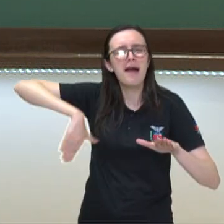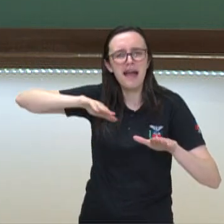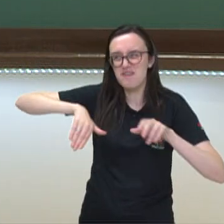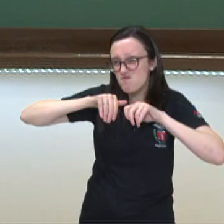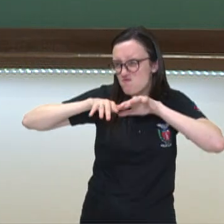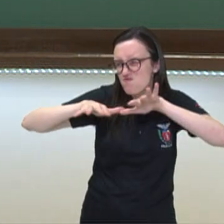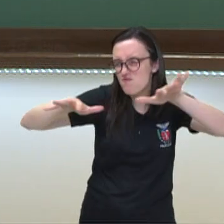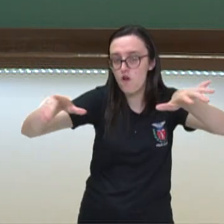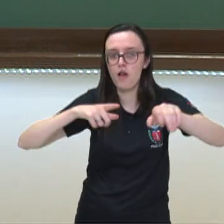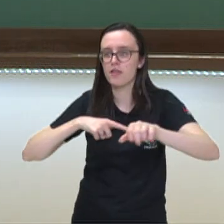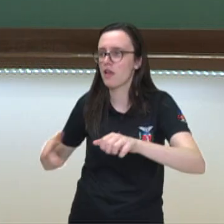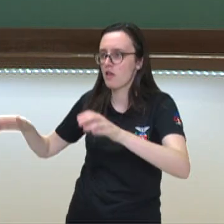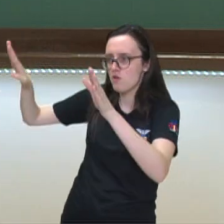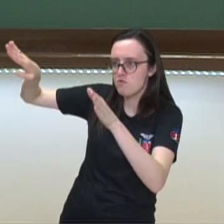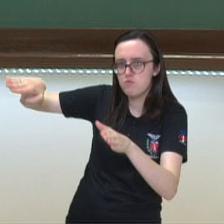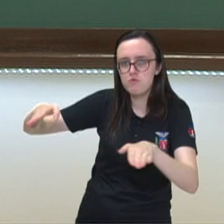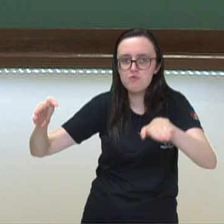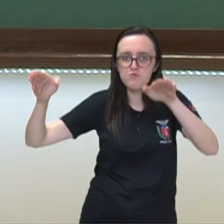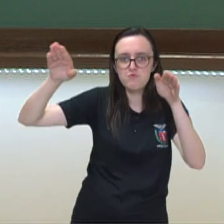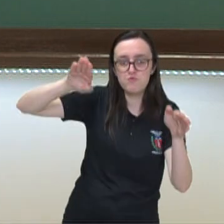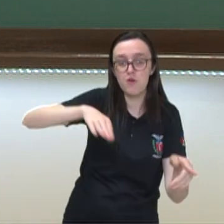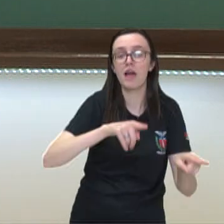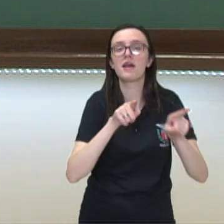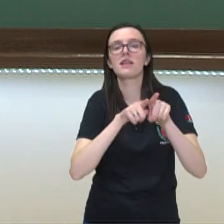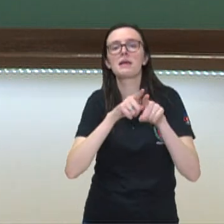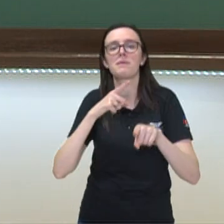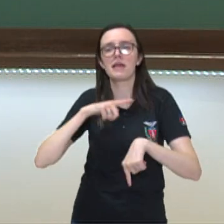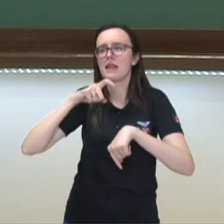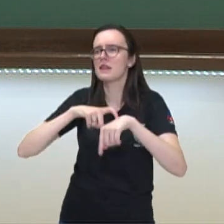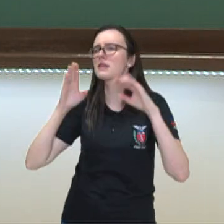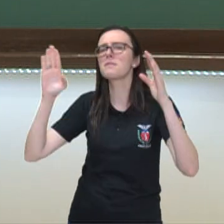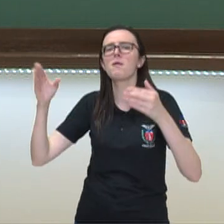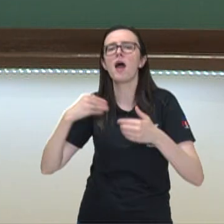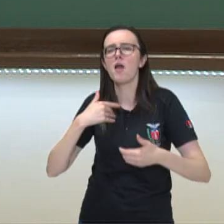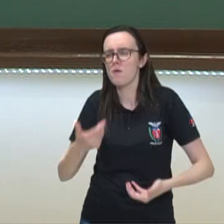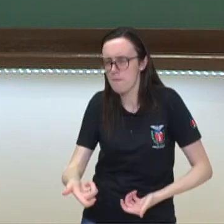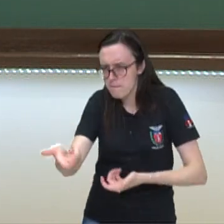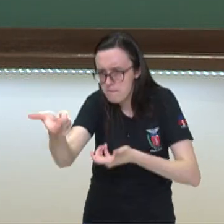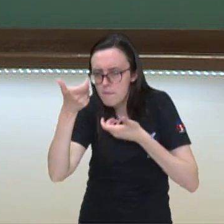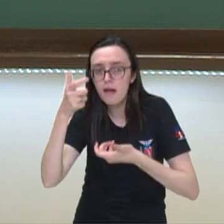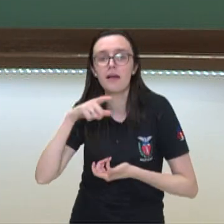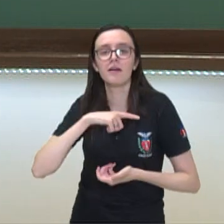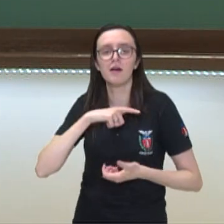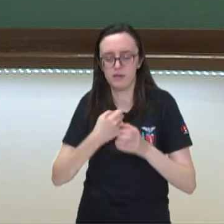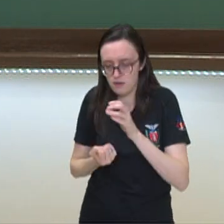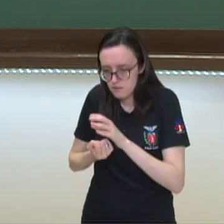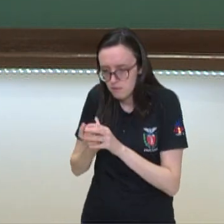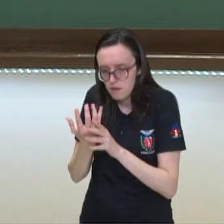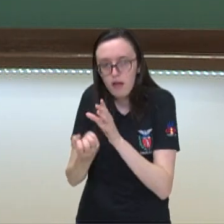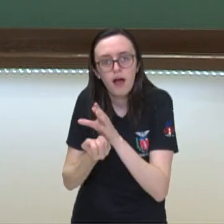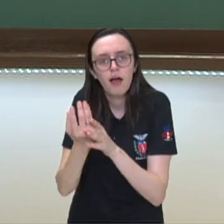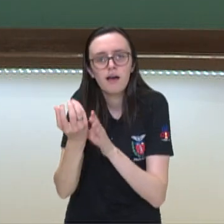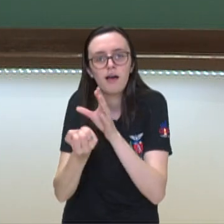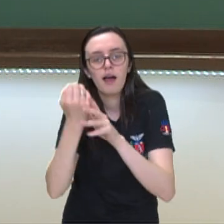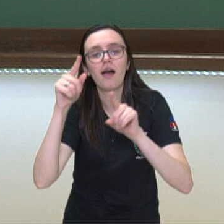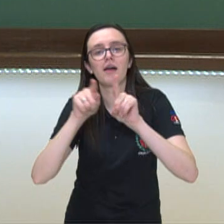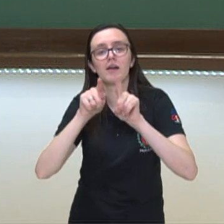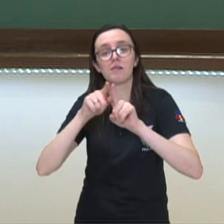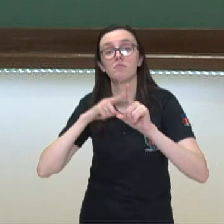água, ajudam a compreender com as estações do ano, a época de caçar, de plantar, e também os